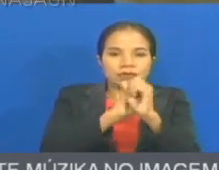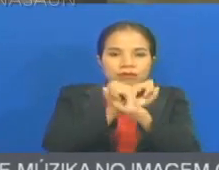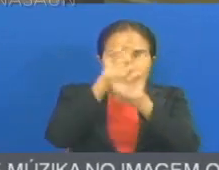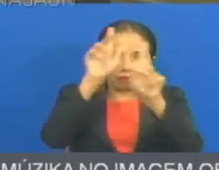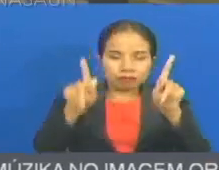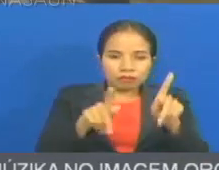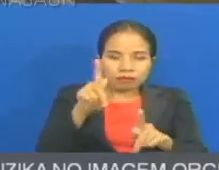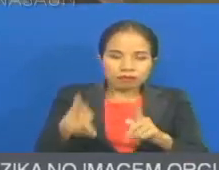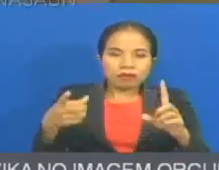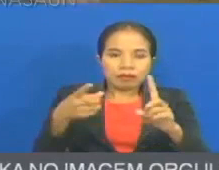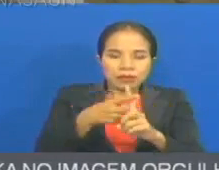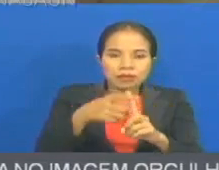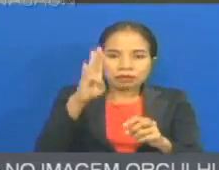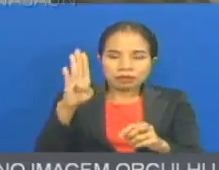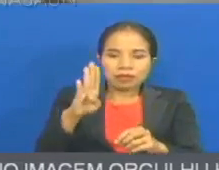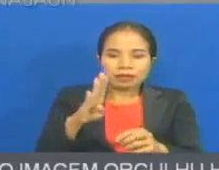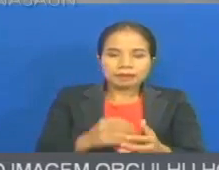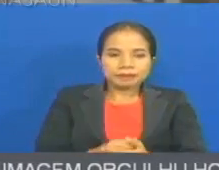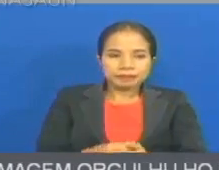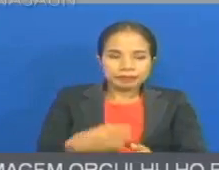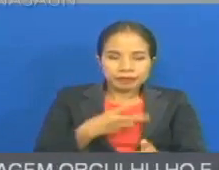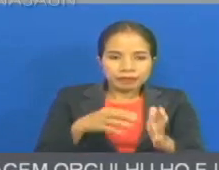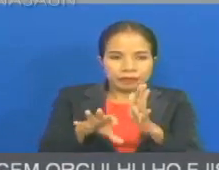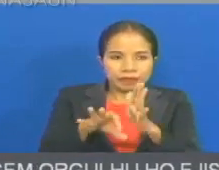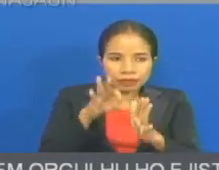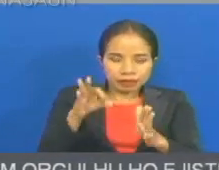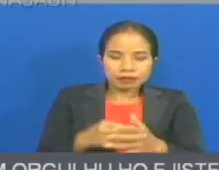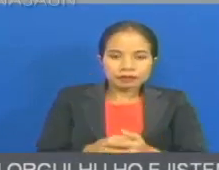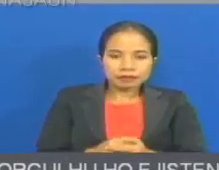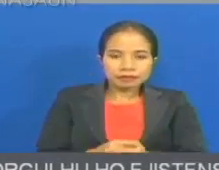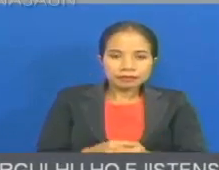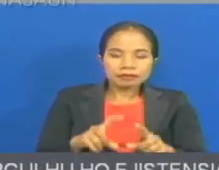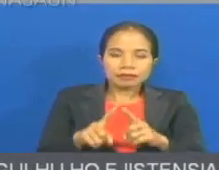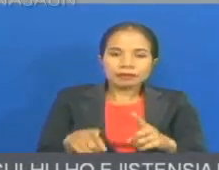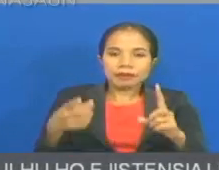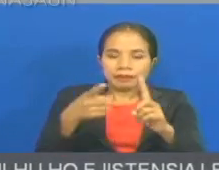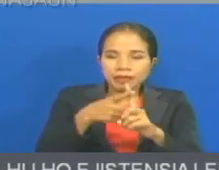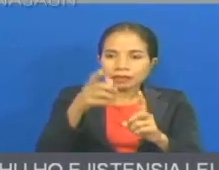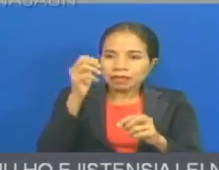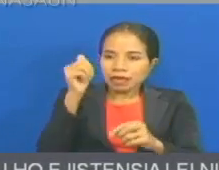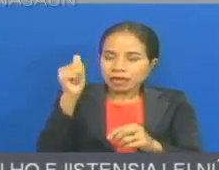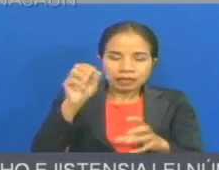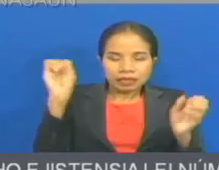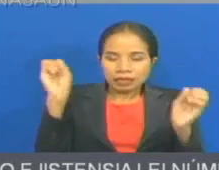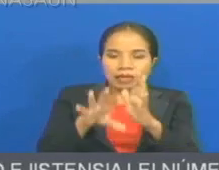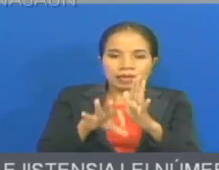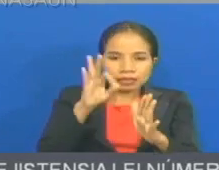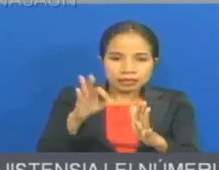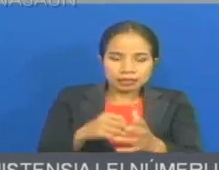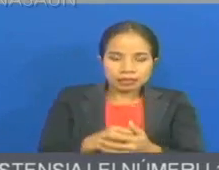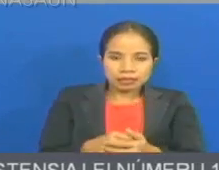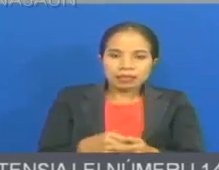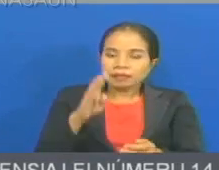b rosinco ami heta me bem ida ples ida ane amila heta ami so heta bem mas zinco né né tadi